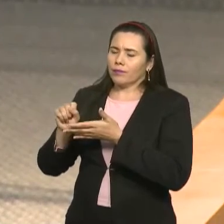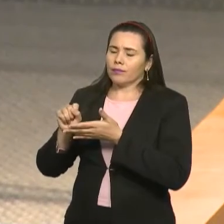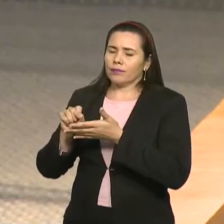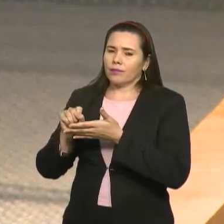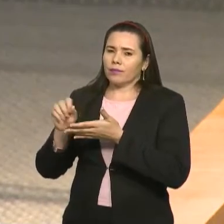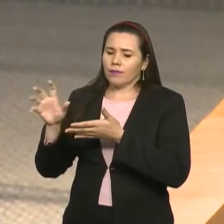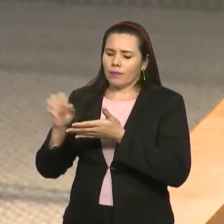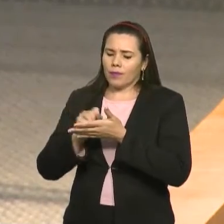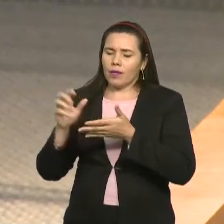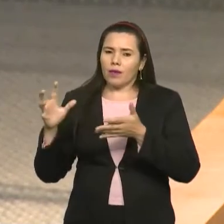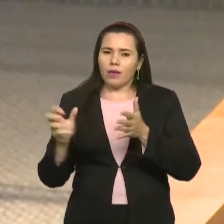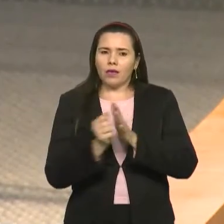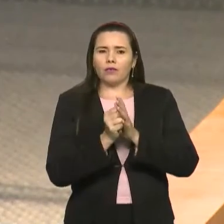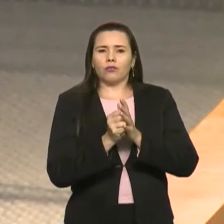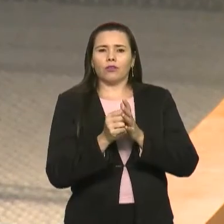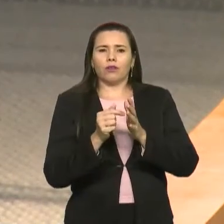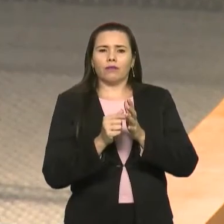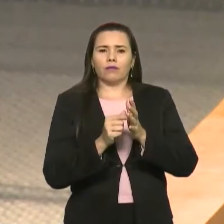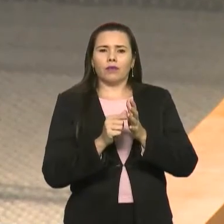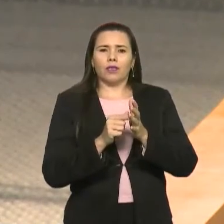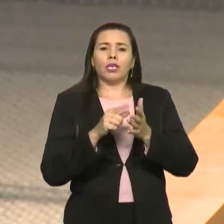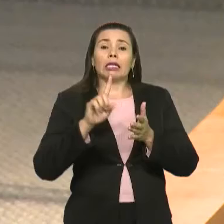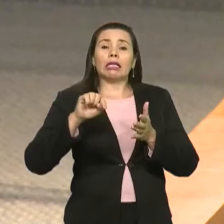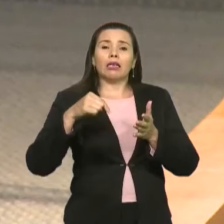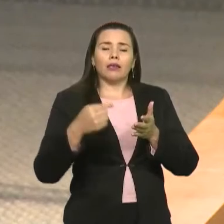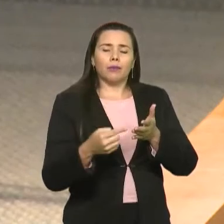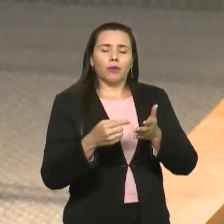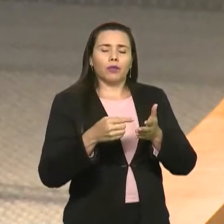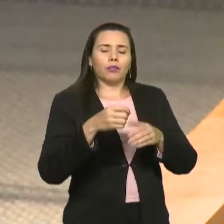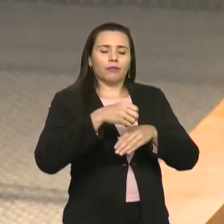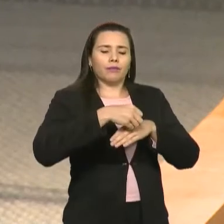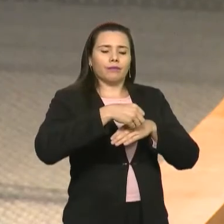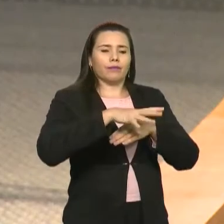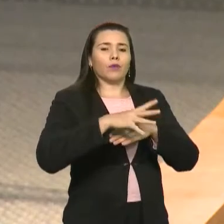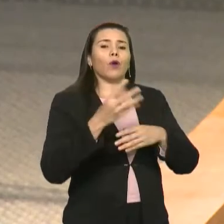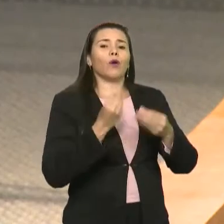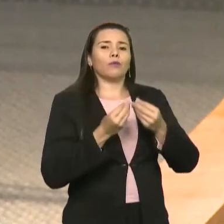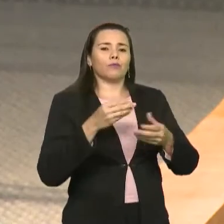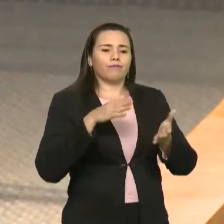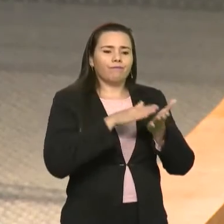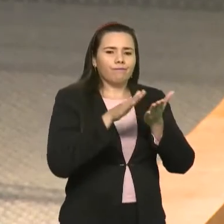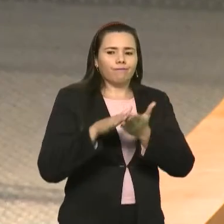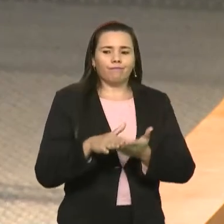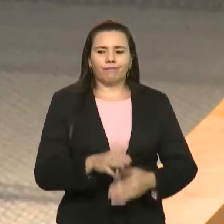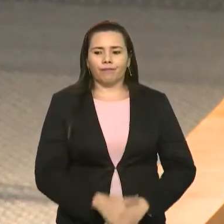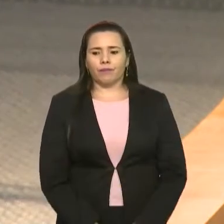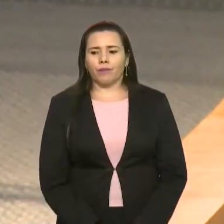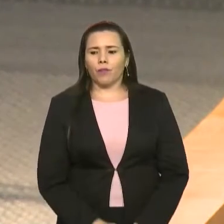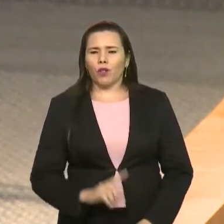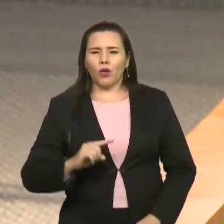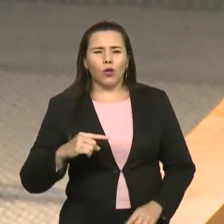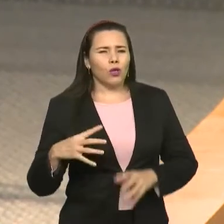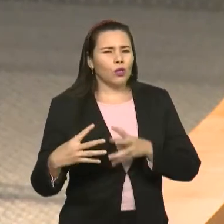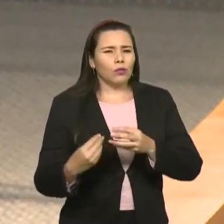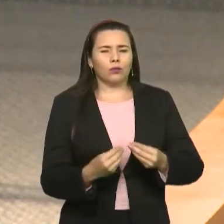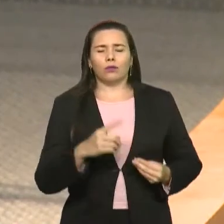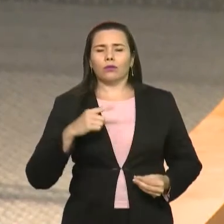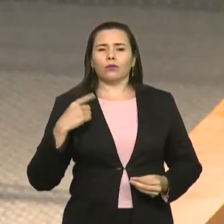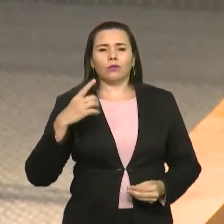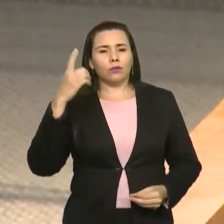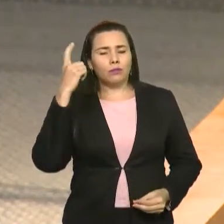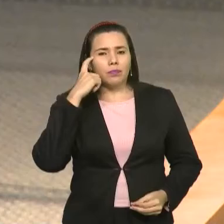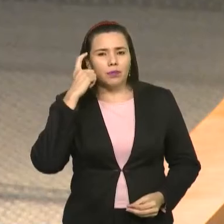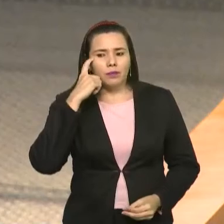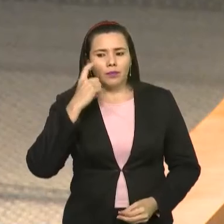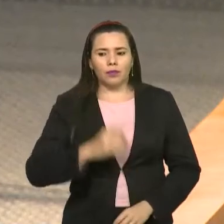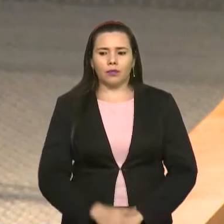jornal, enriquecendo o jornal e levando a cultura e a acessibilidade dos seus pensamentos a tantos quanto tiveram a